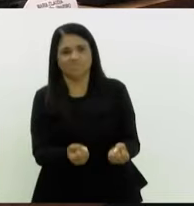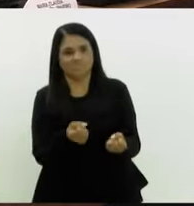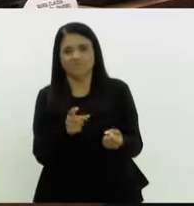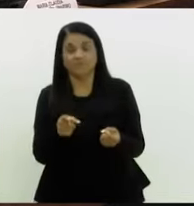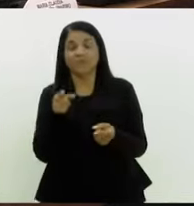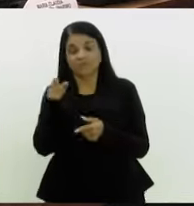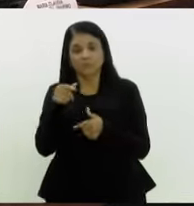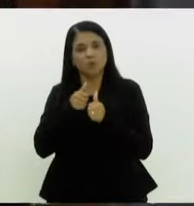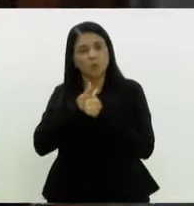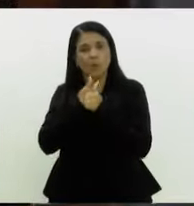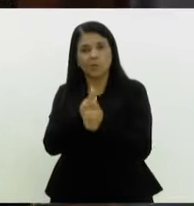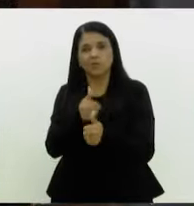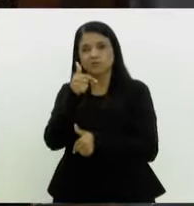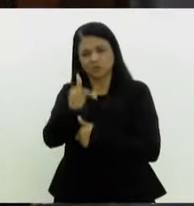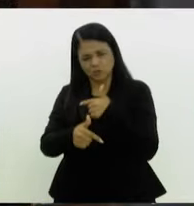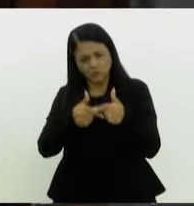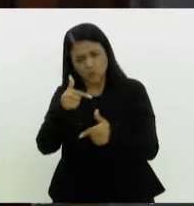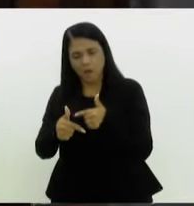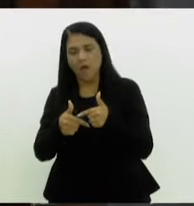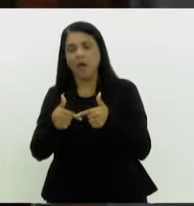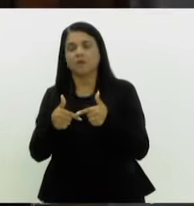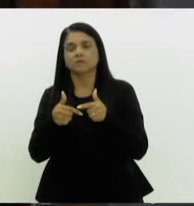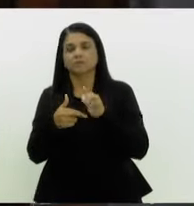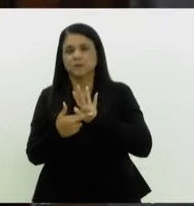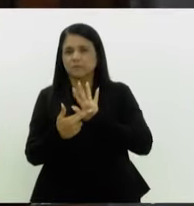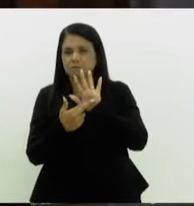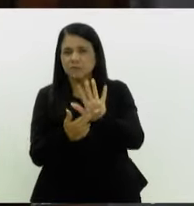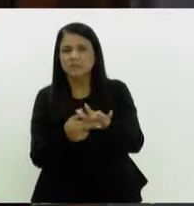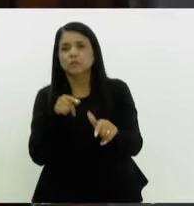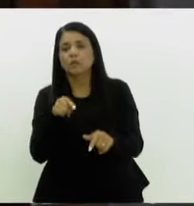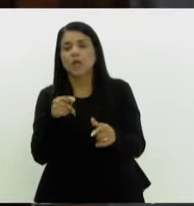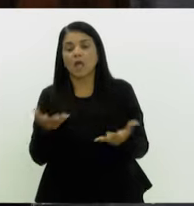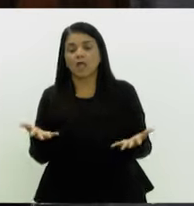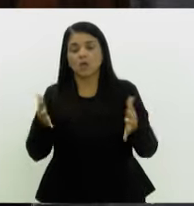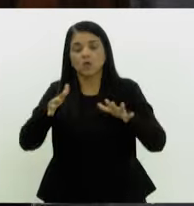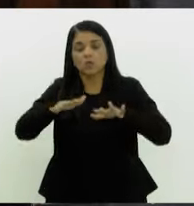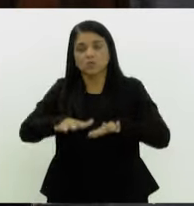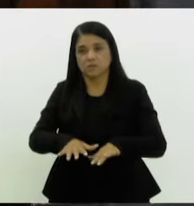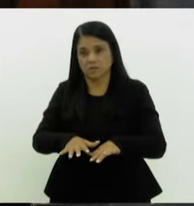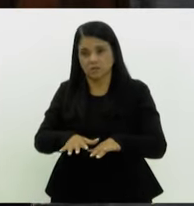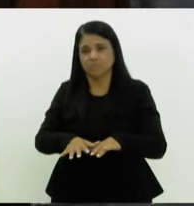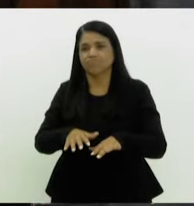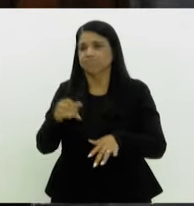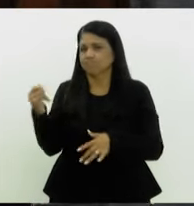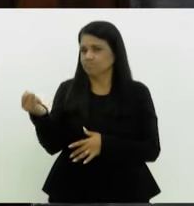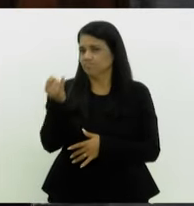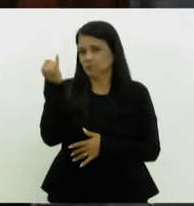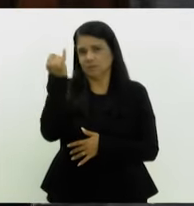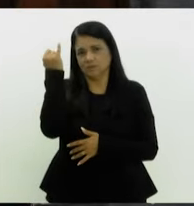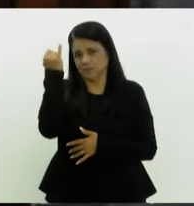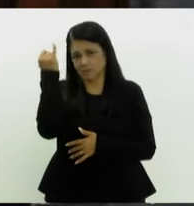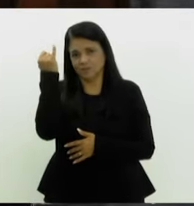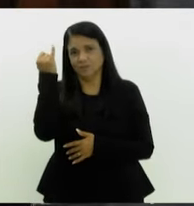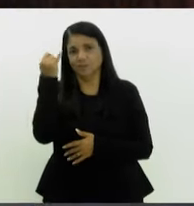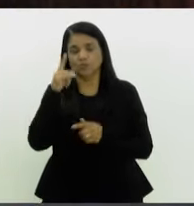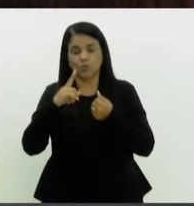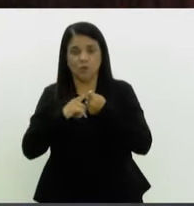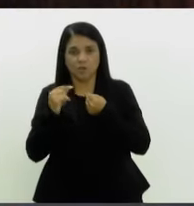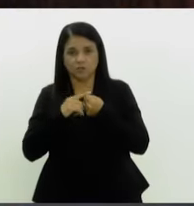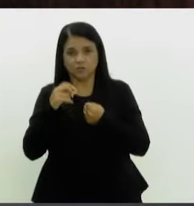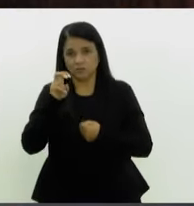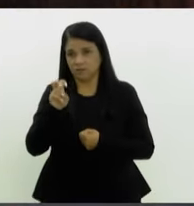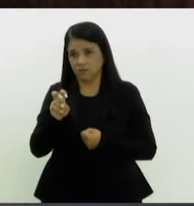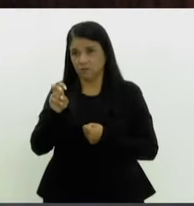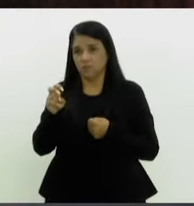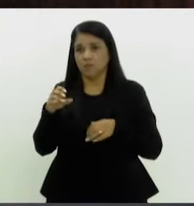representa uma das Bandeiras que eu também acredito que é inclusão é a inclusão tão necessária que tá junto do artigo 5º da